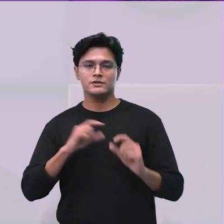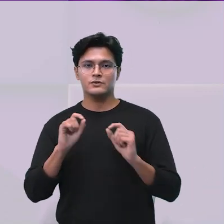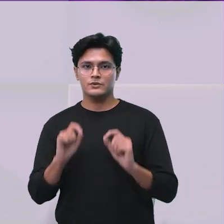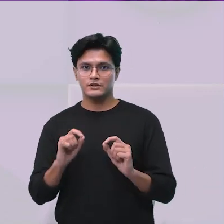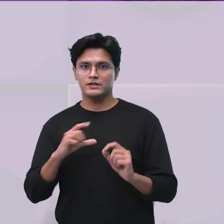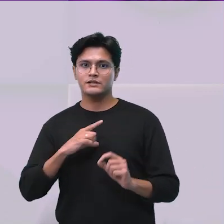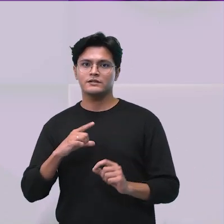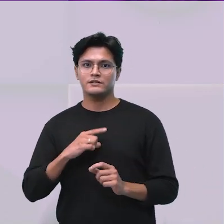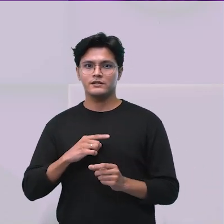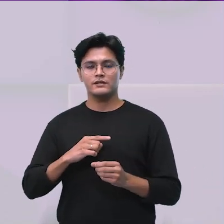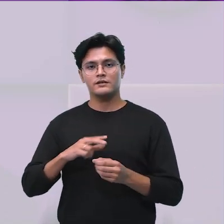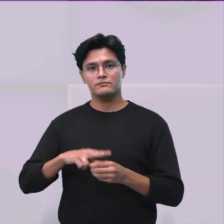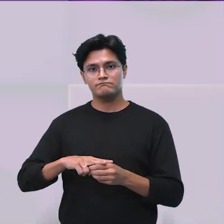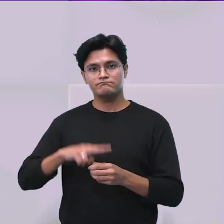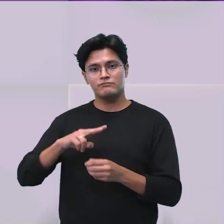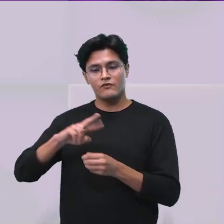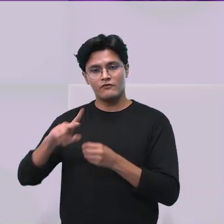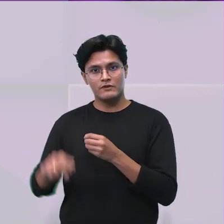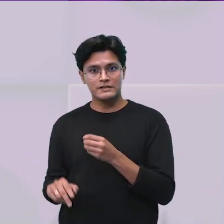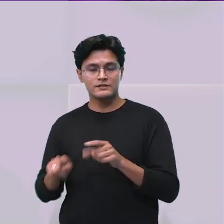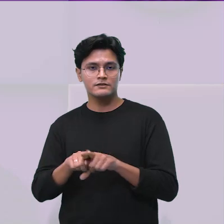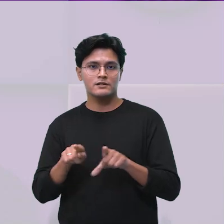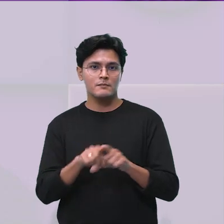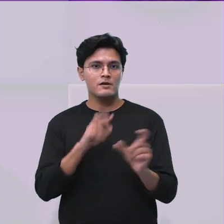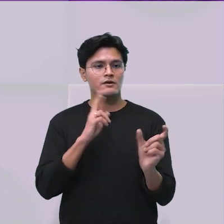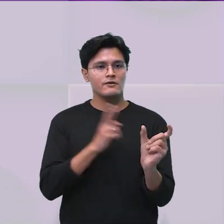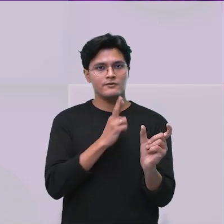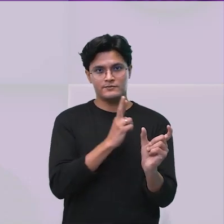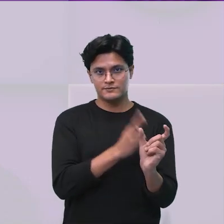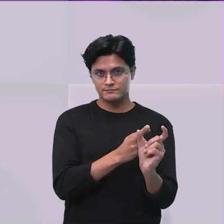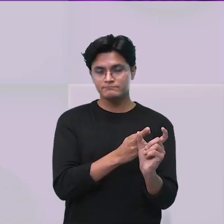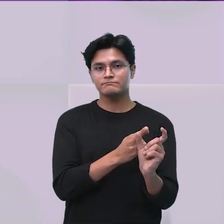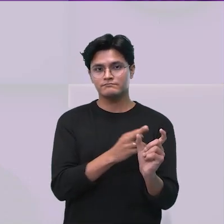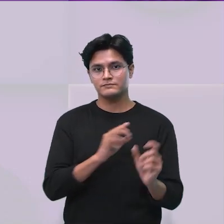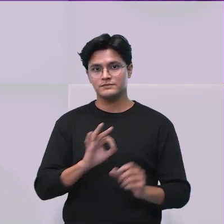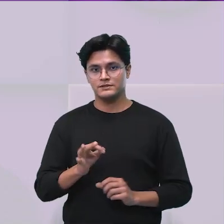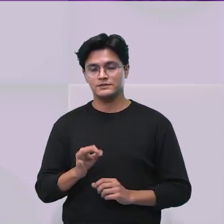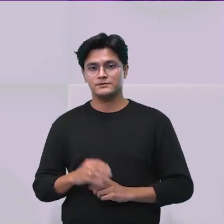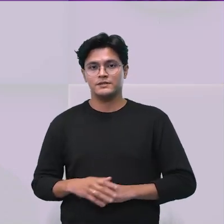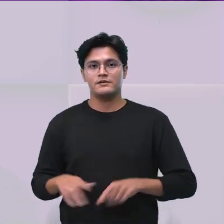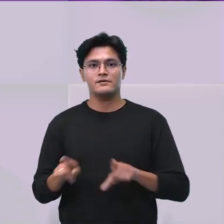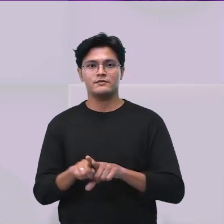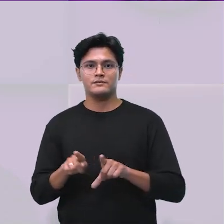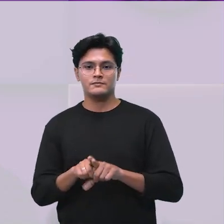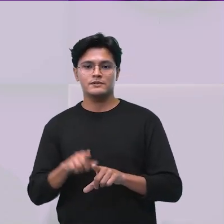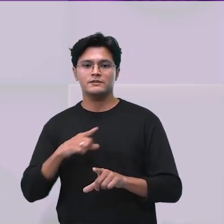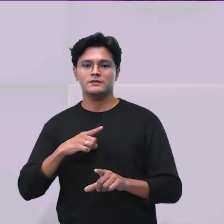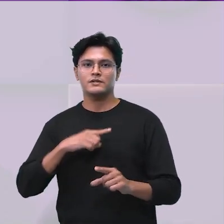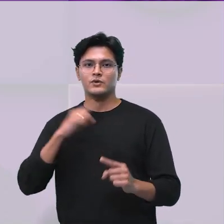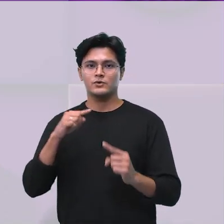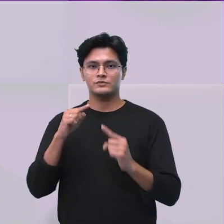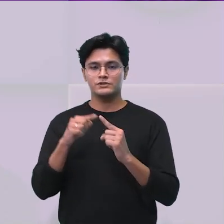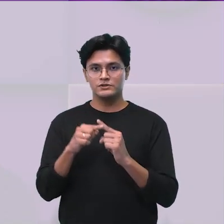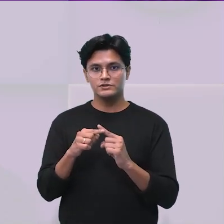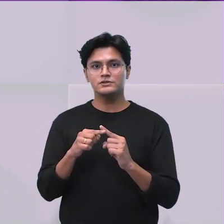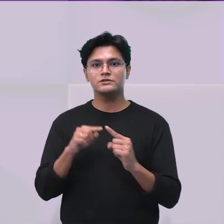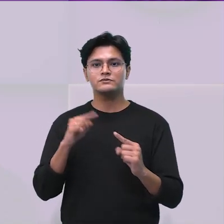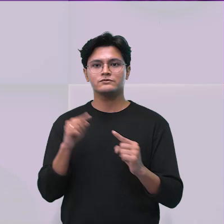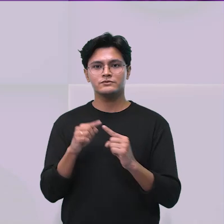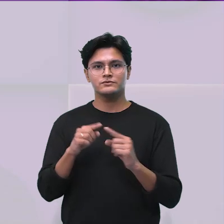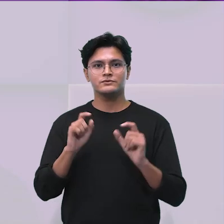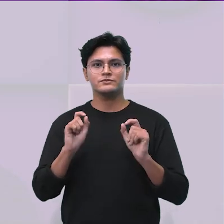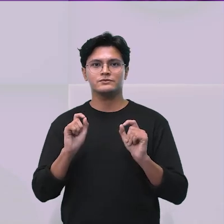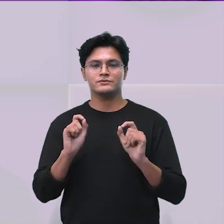de uma variável, nós teremos a presença de uma incógnita, tá? E o objetivo numa expressão algébrica é